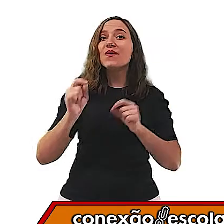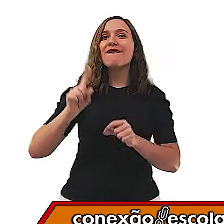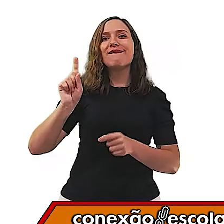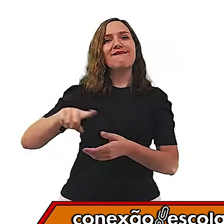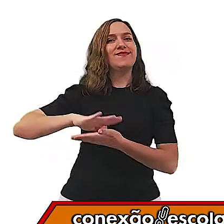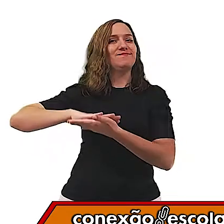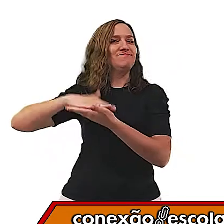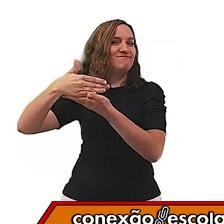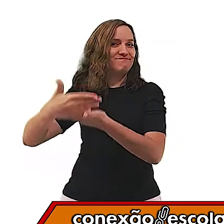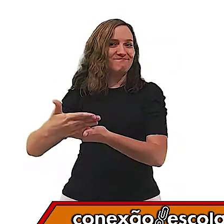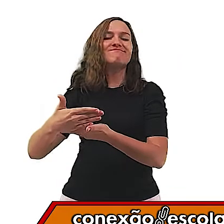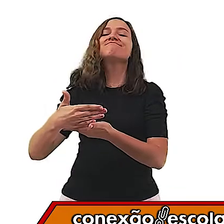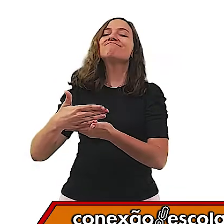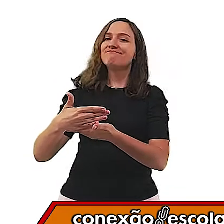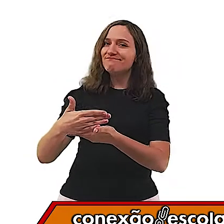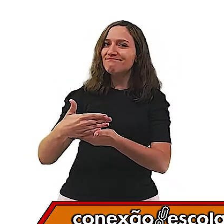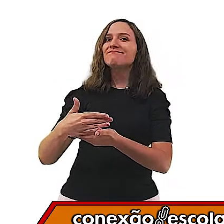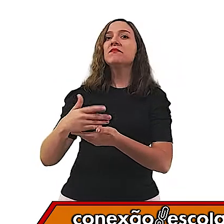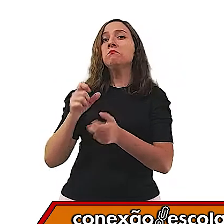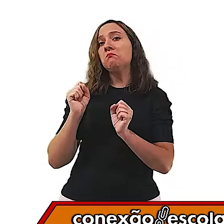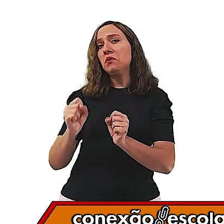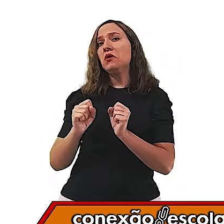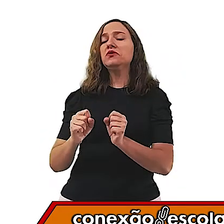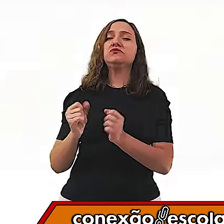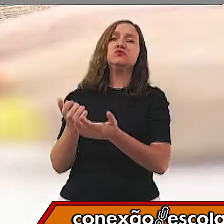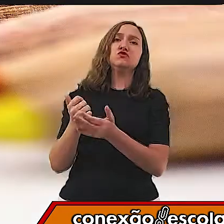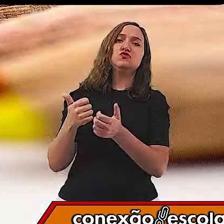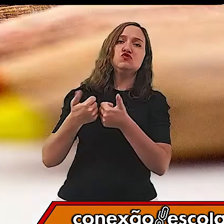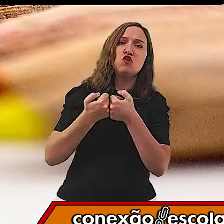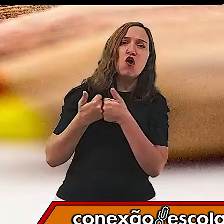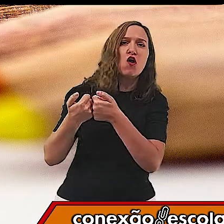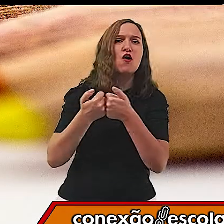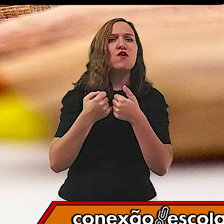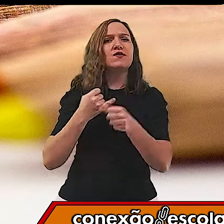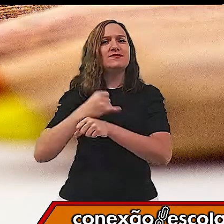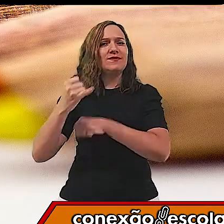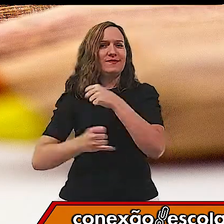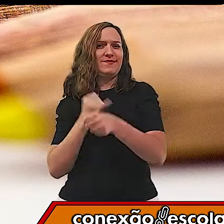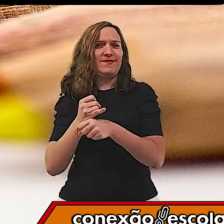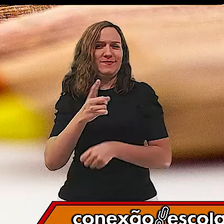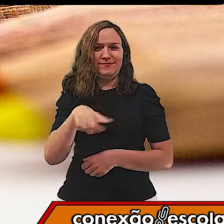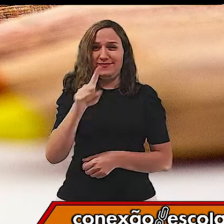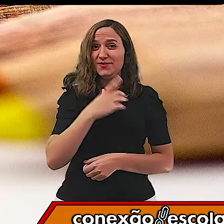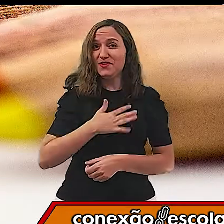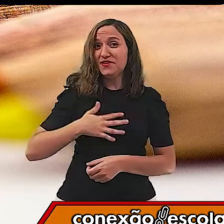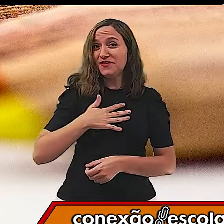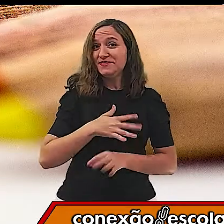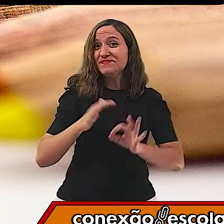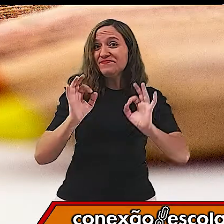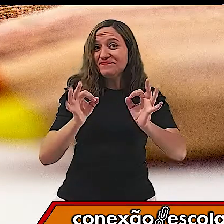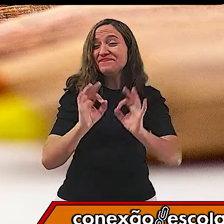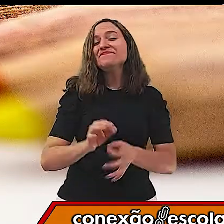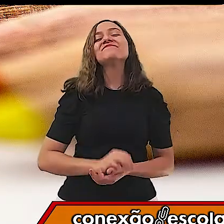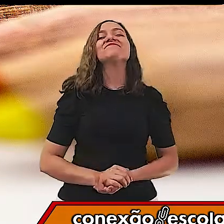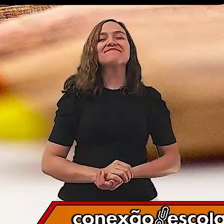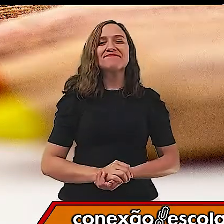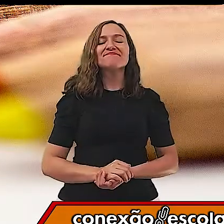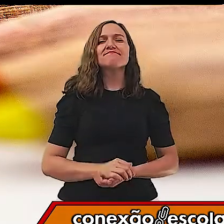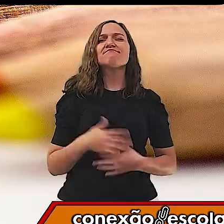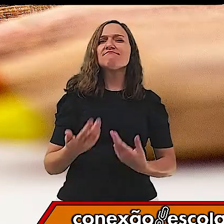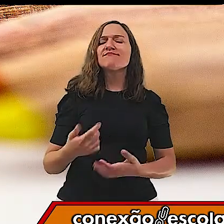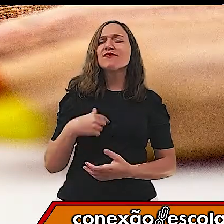Com computador, com jogos, com internet. Quem aí gosta disso? Será que